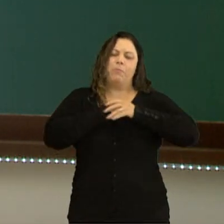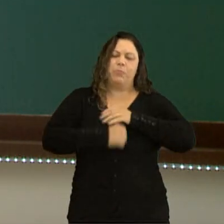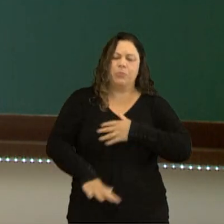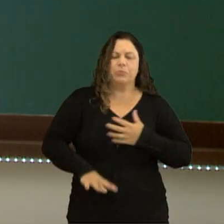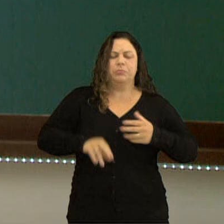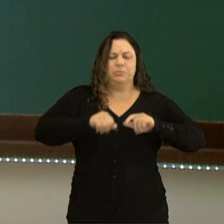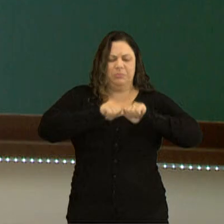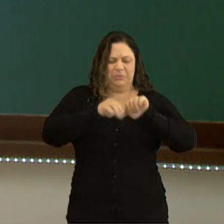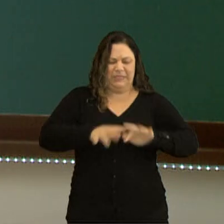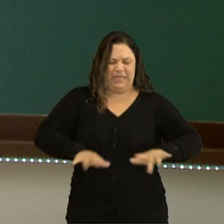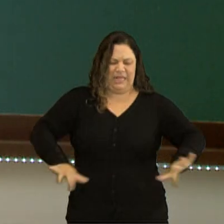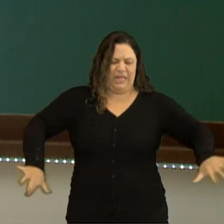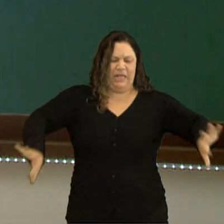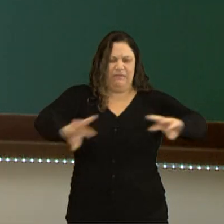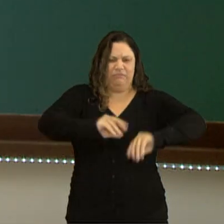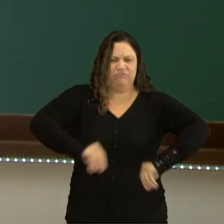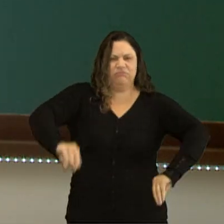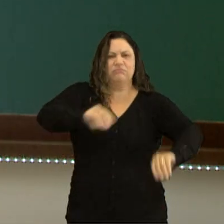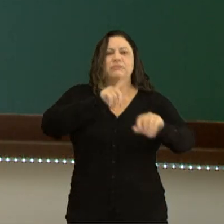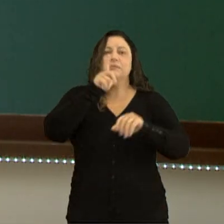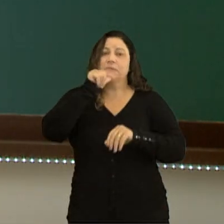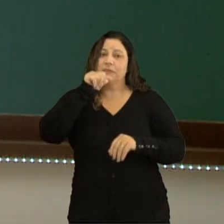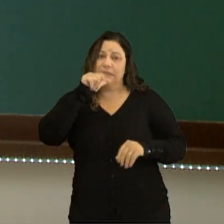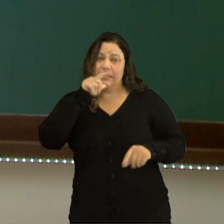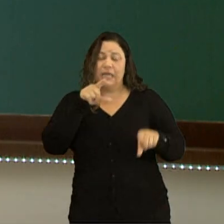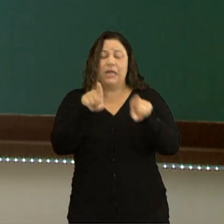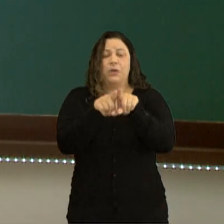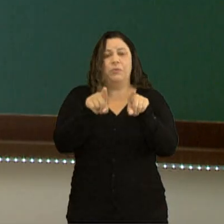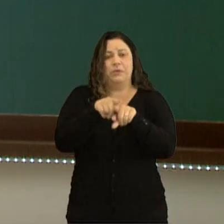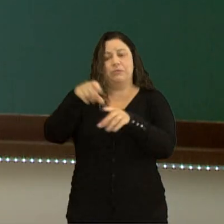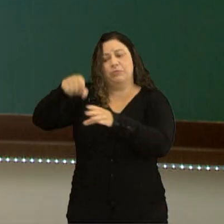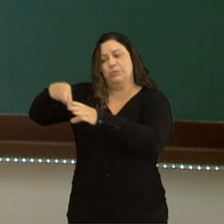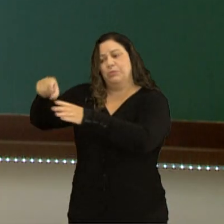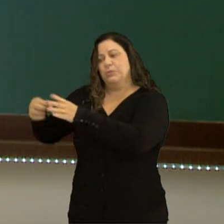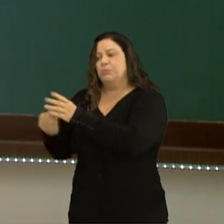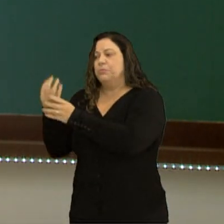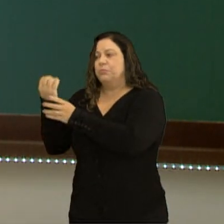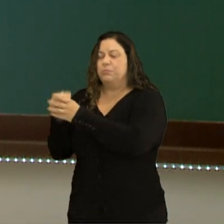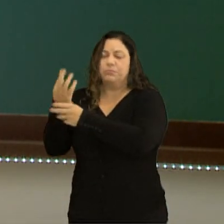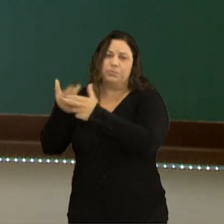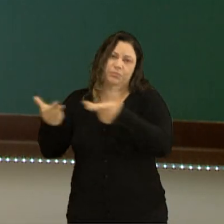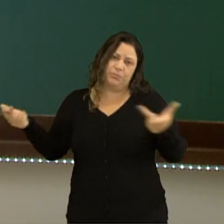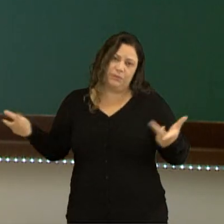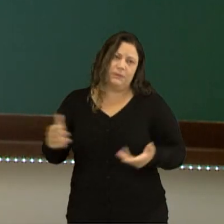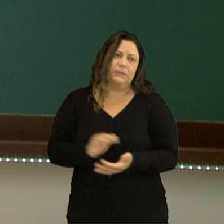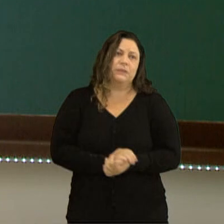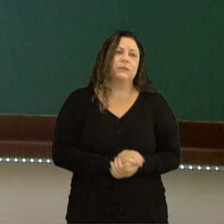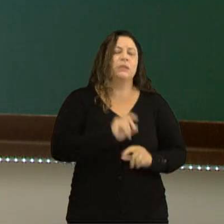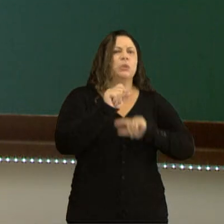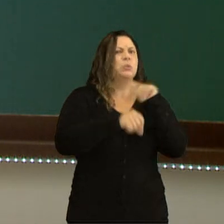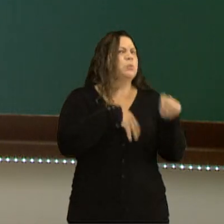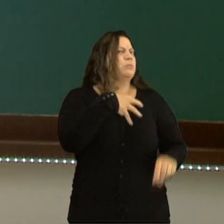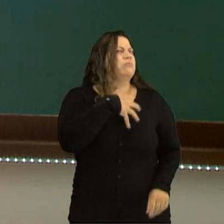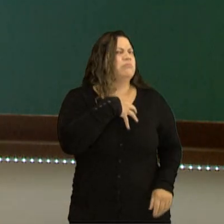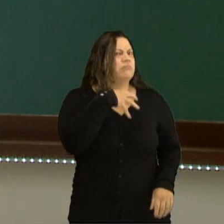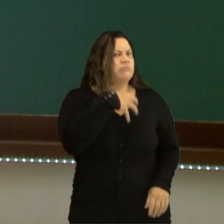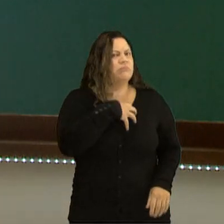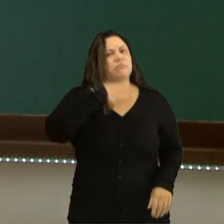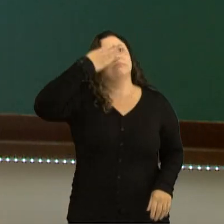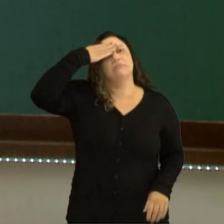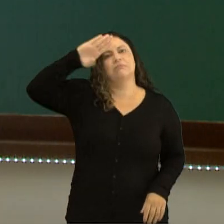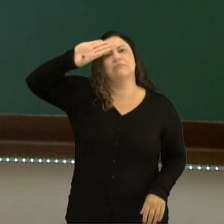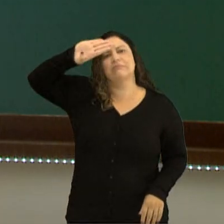o solo, a água e também, né, muitas plantações. Quais são os sintomas da febre